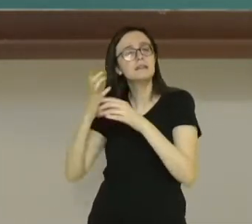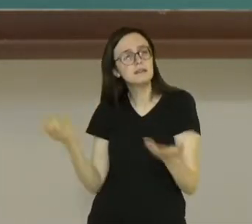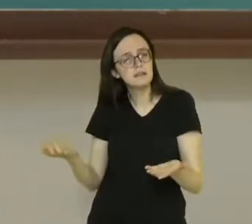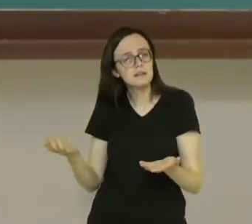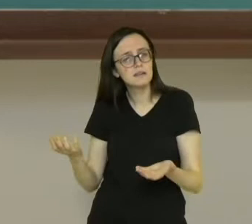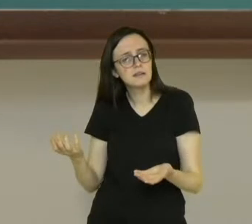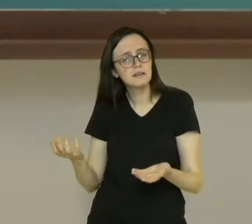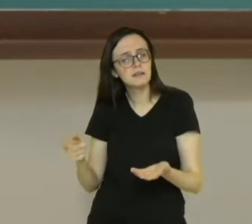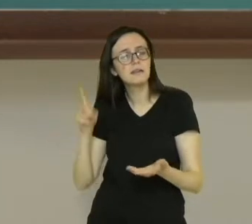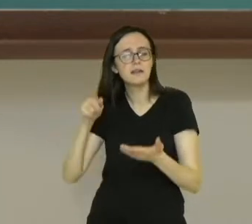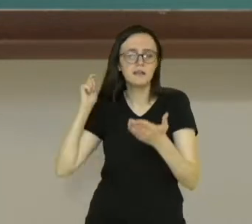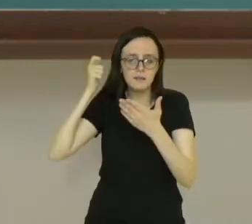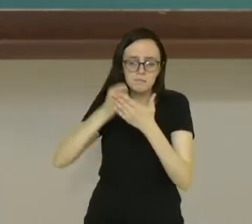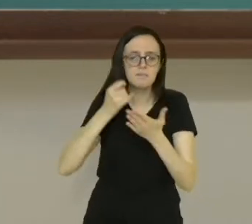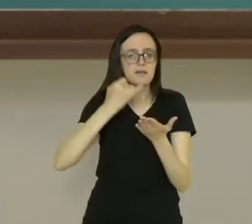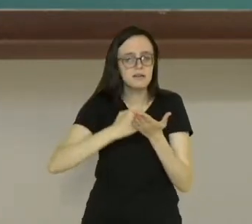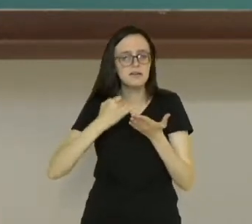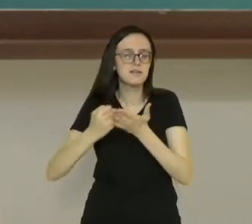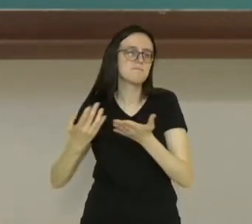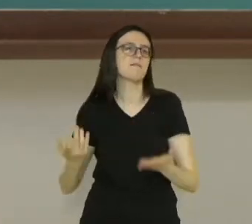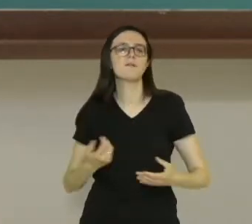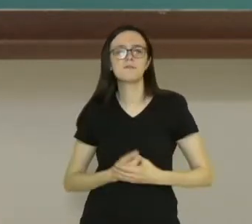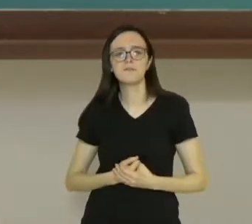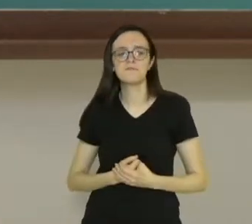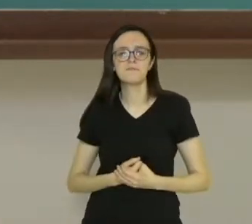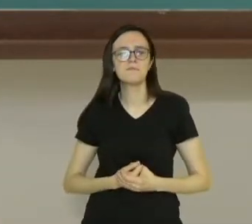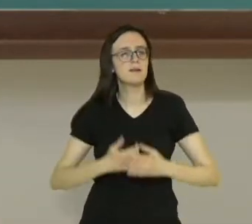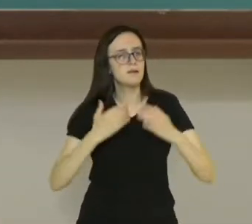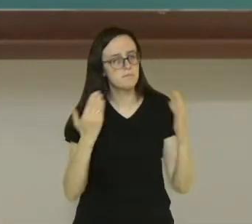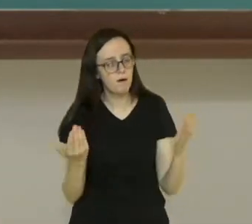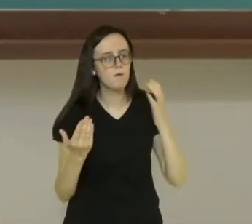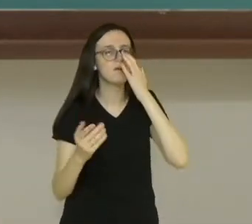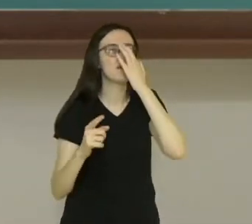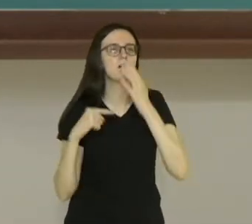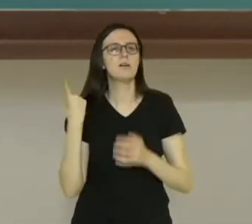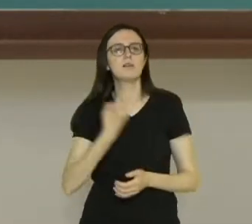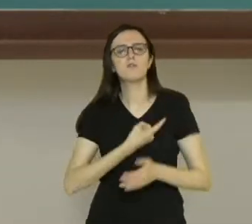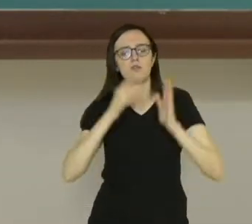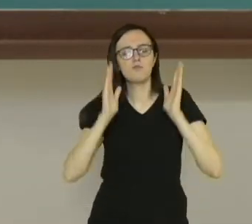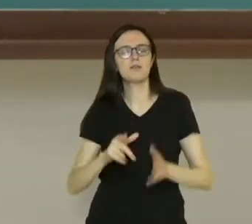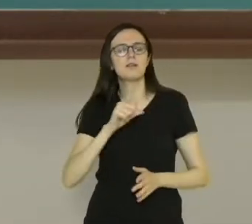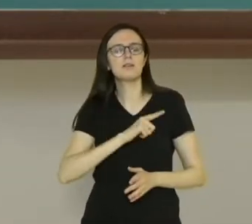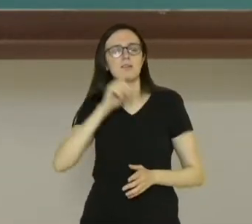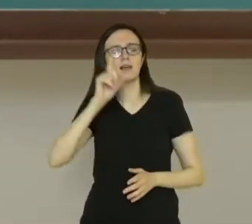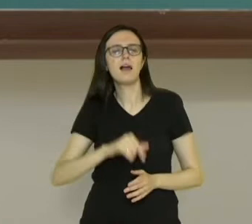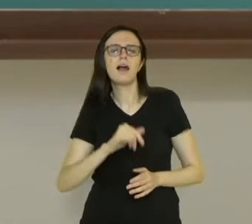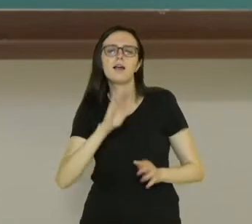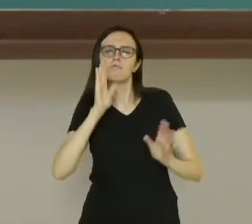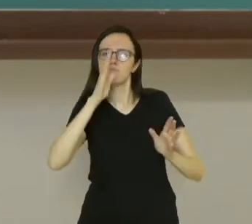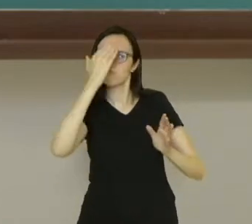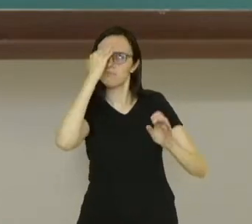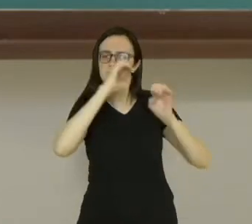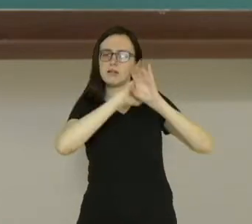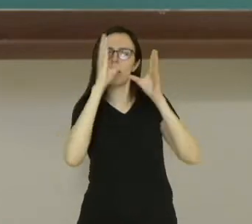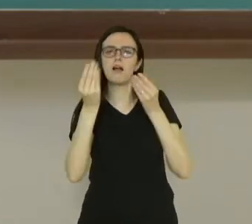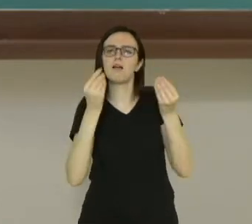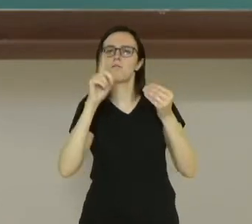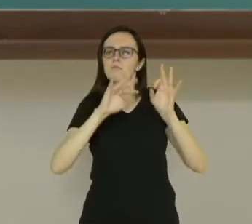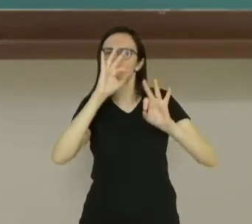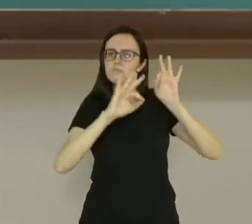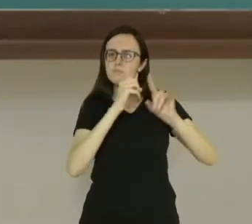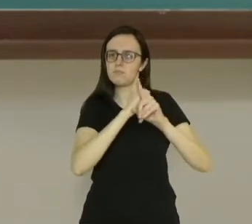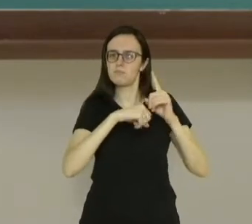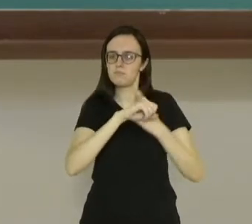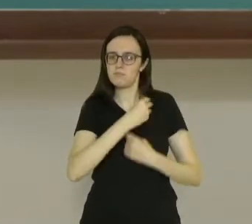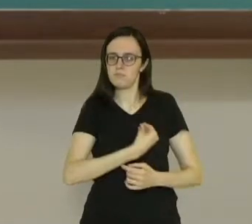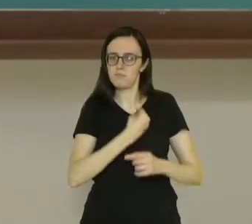né, que pagavam impostos aqui, né? Bom, então nós temos aqui, né, já uma ideia bem definida como era organizada essa